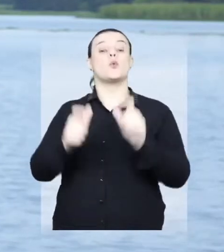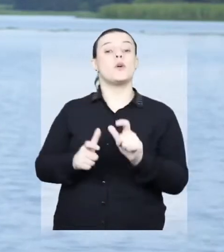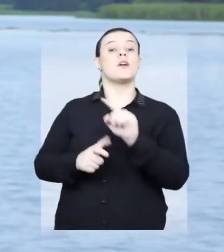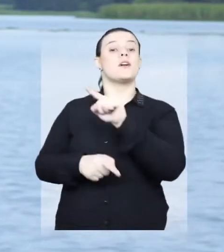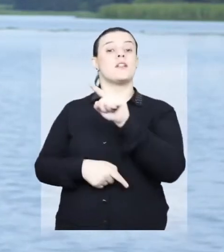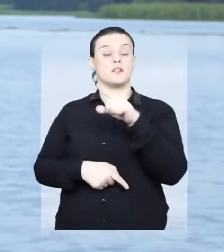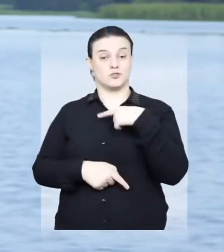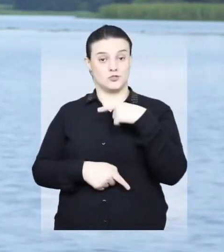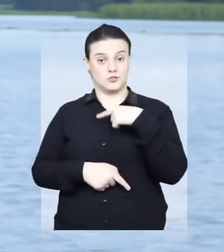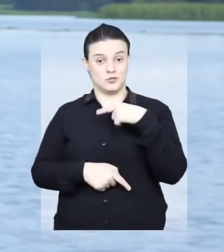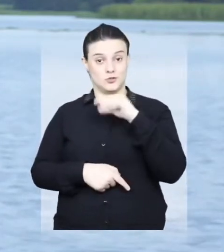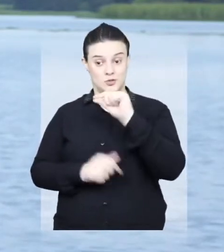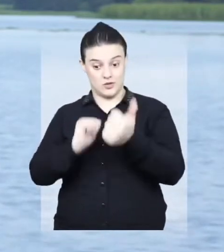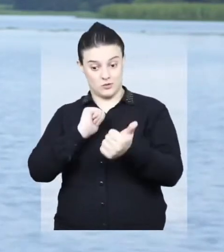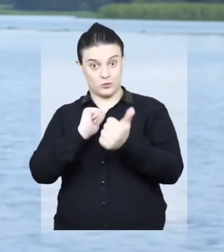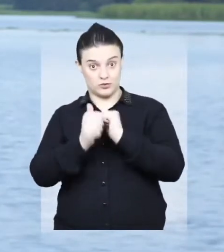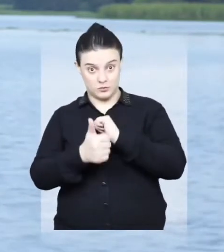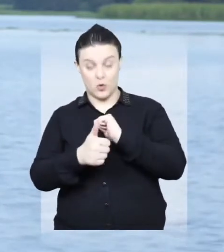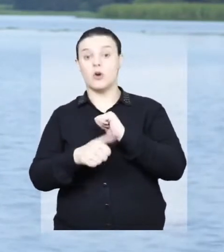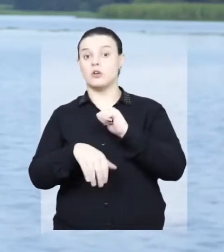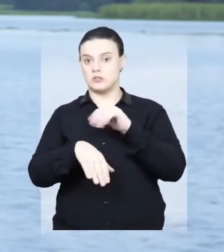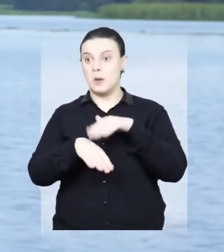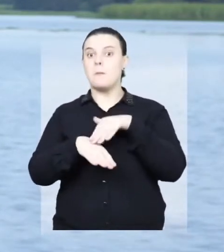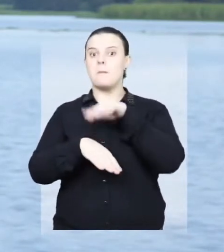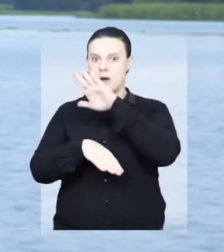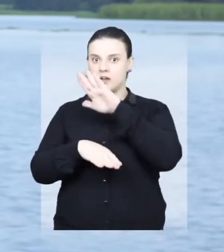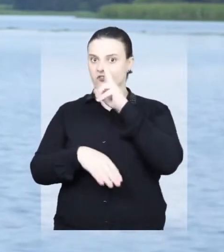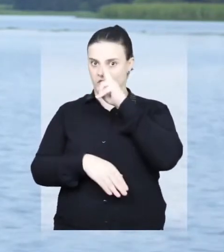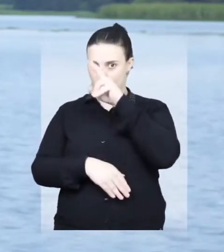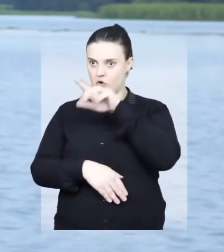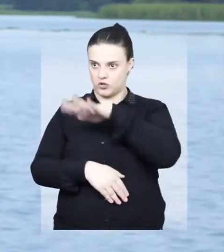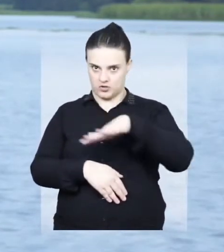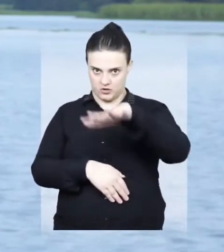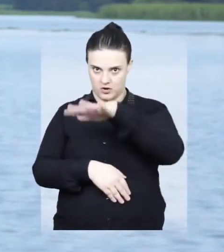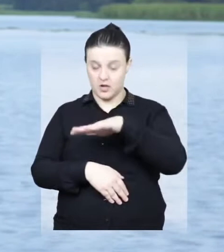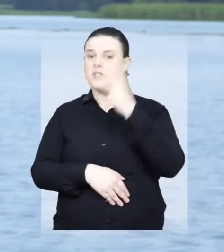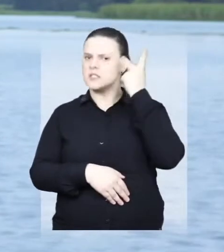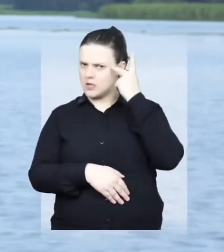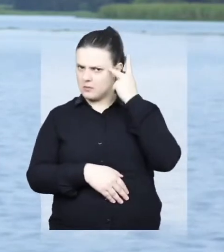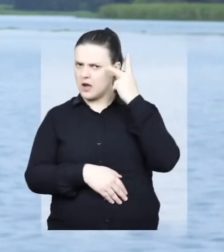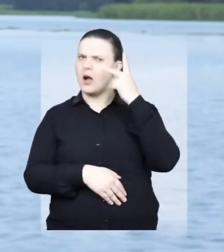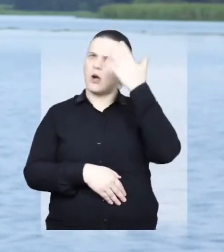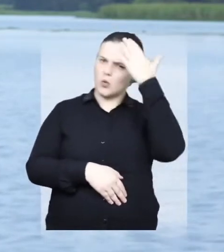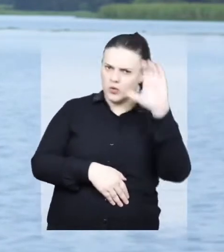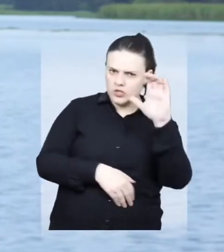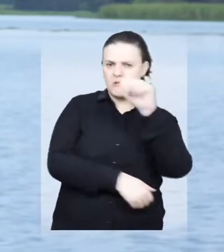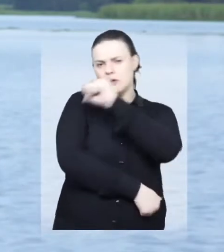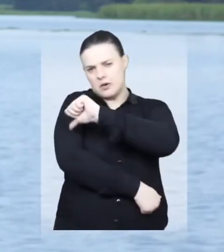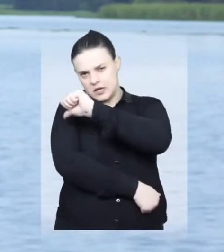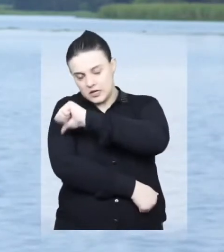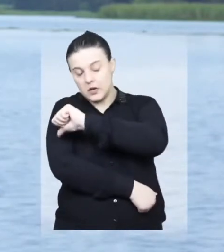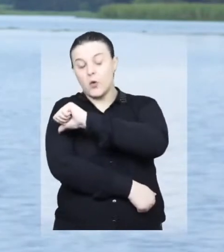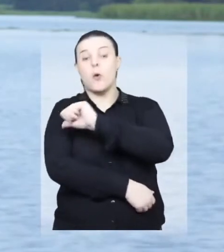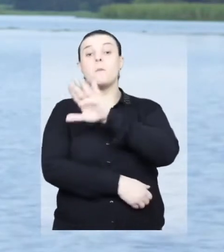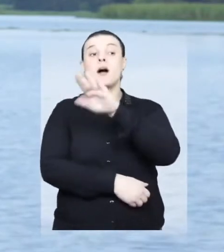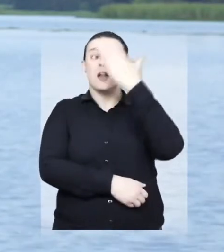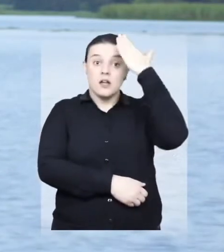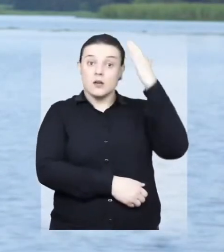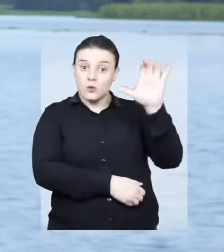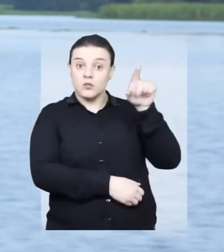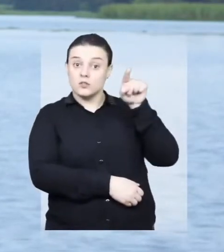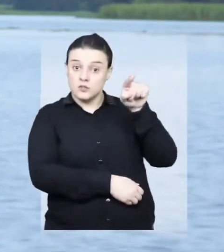local que o esporte tem mais expressão, a canoagem. São Paulo, Curitiba, Rio de Janeiro. Só que em